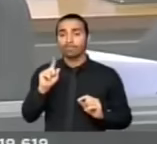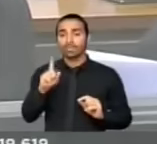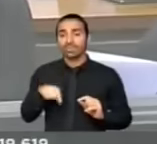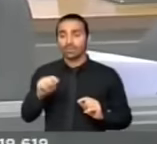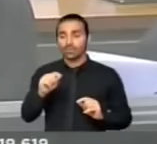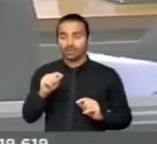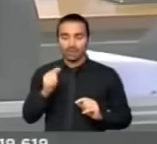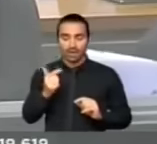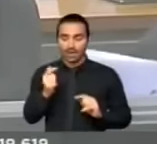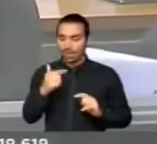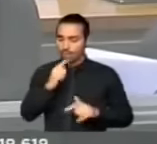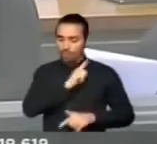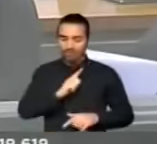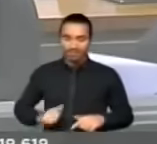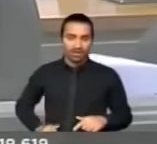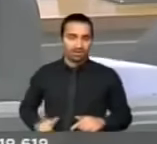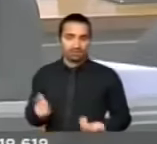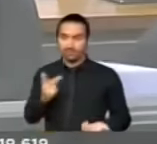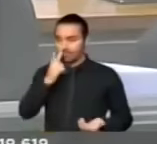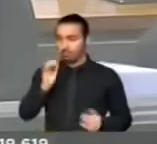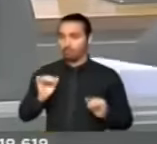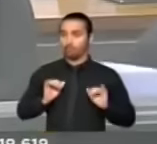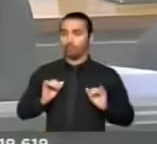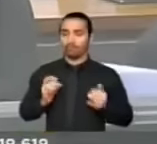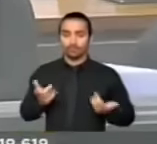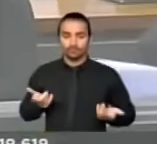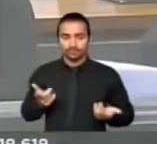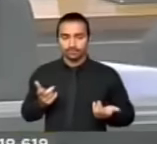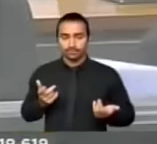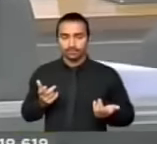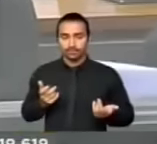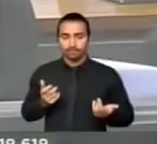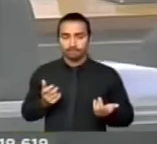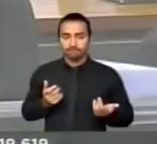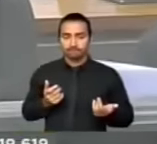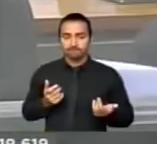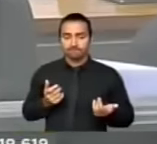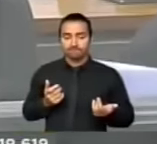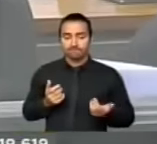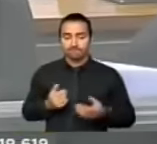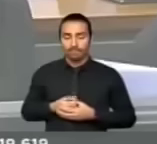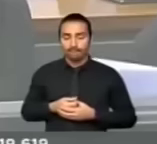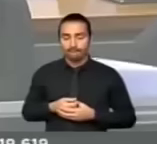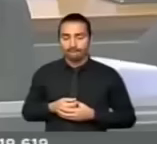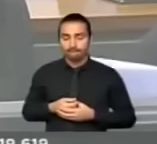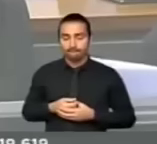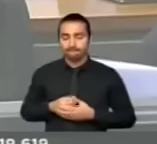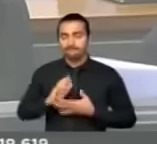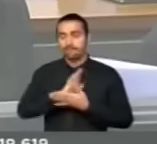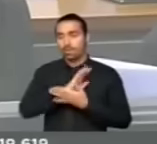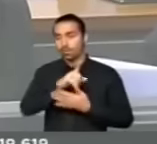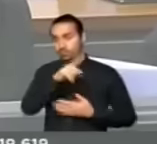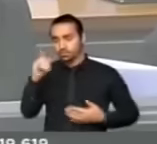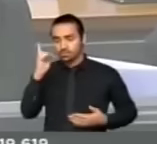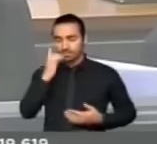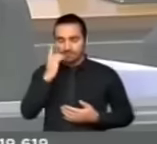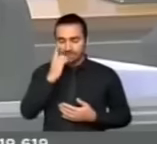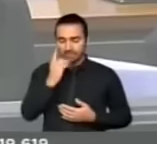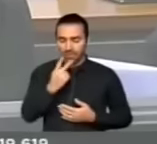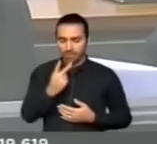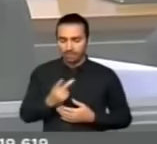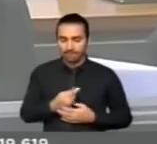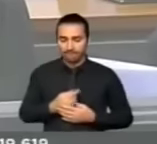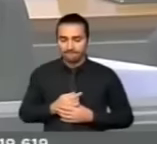ingovernabilidade. A ingovernabilidade. Alguém colocou, alguns dos parlamentares...